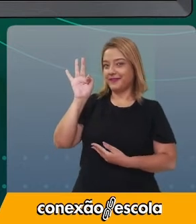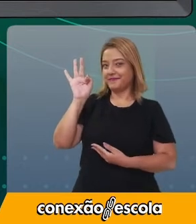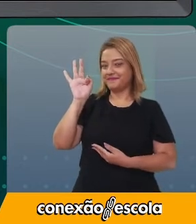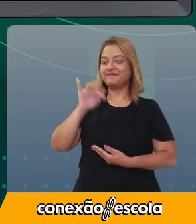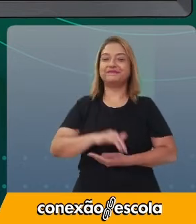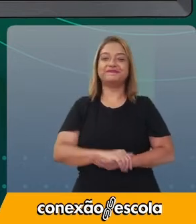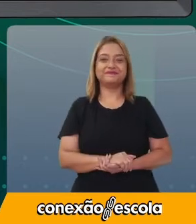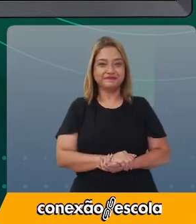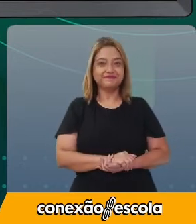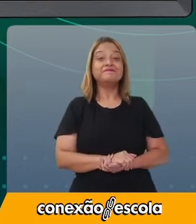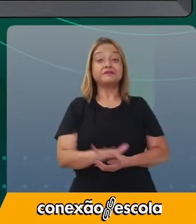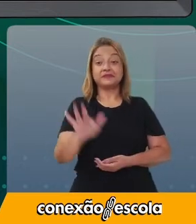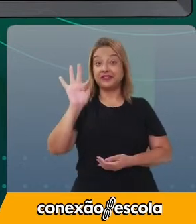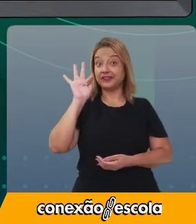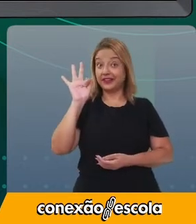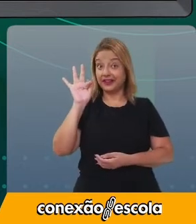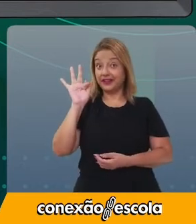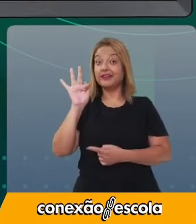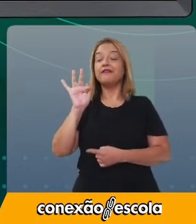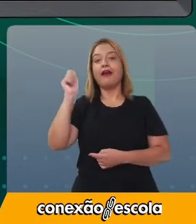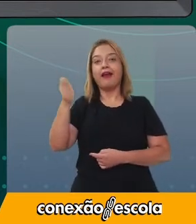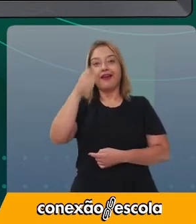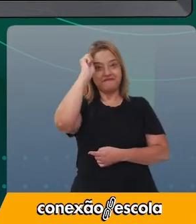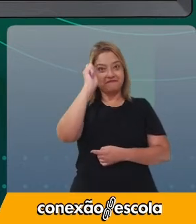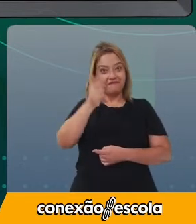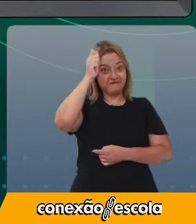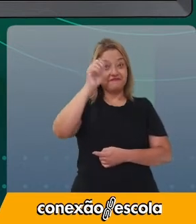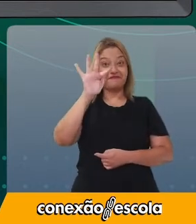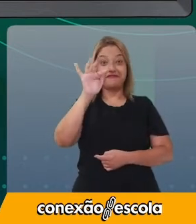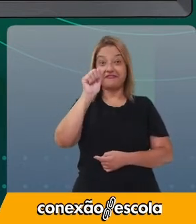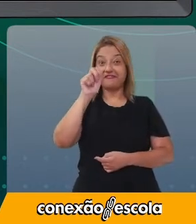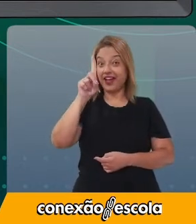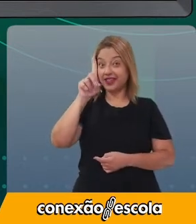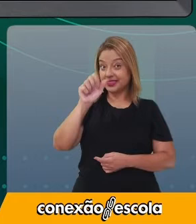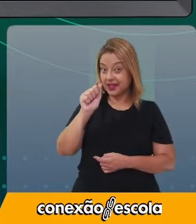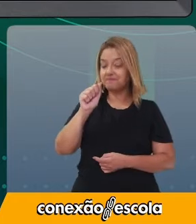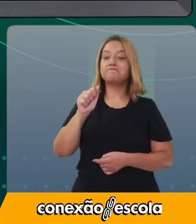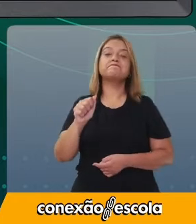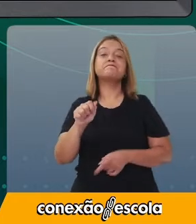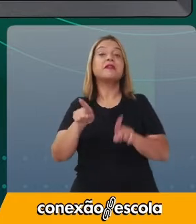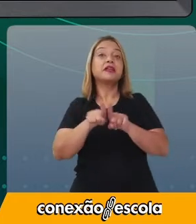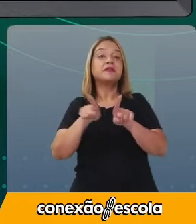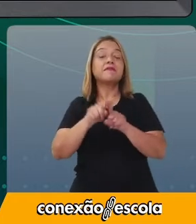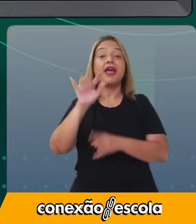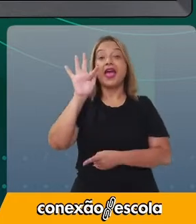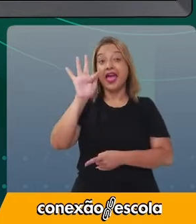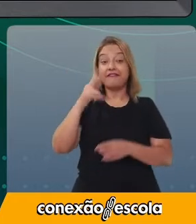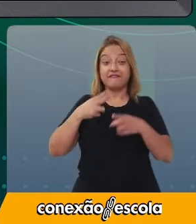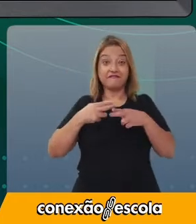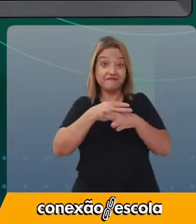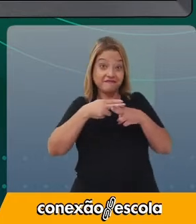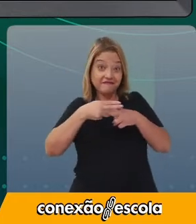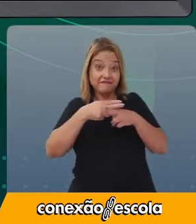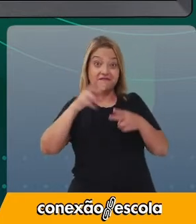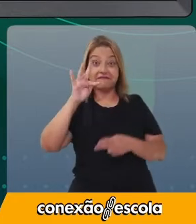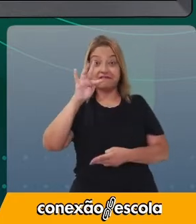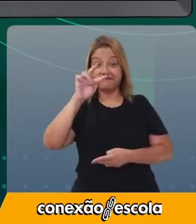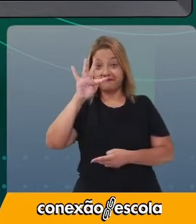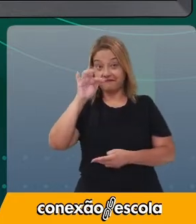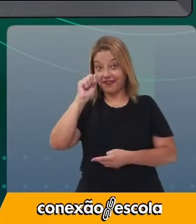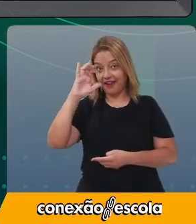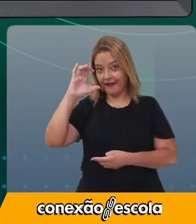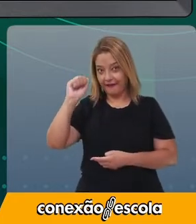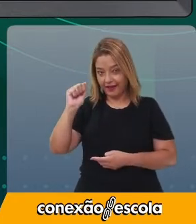F. F de fada, F de faca,